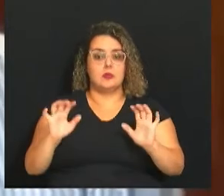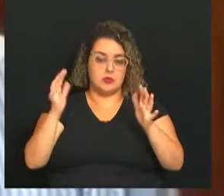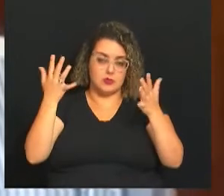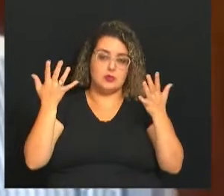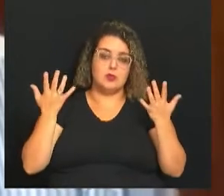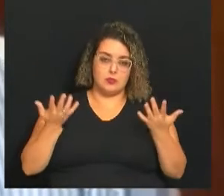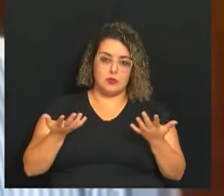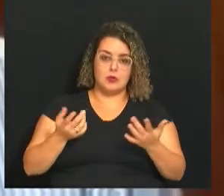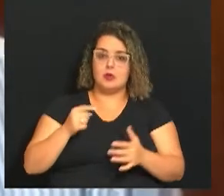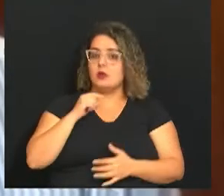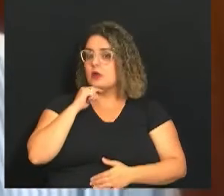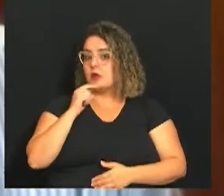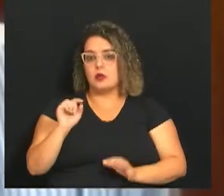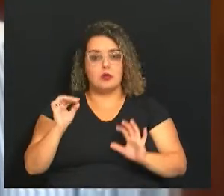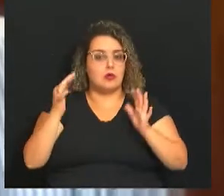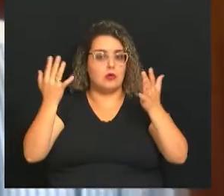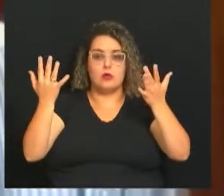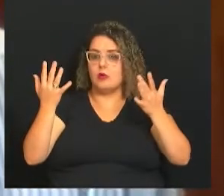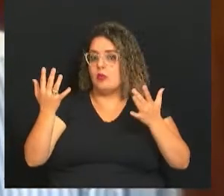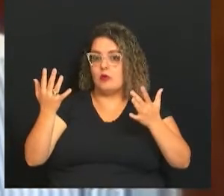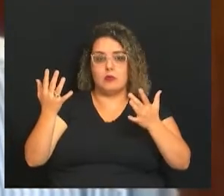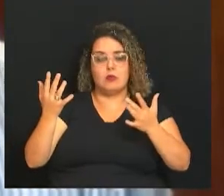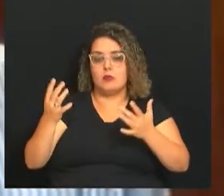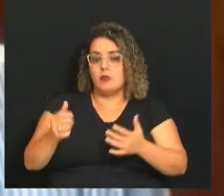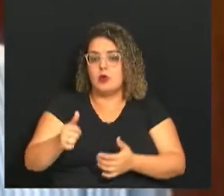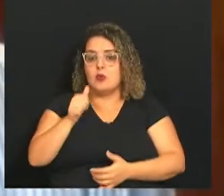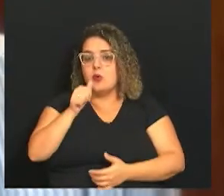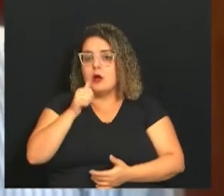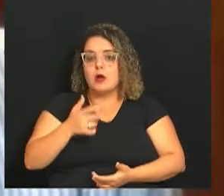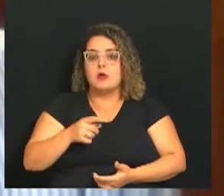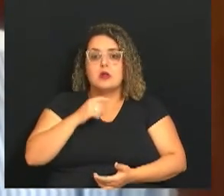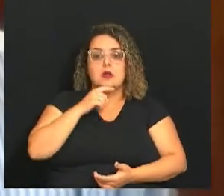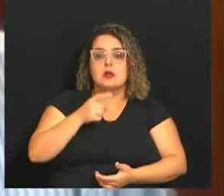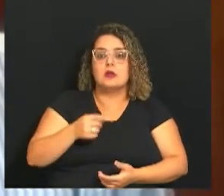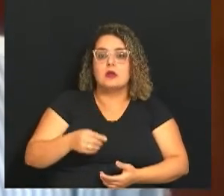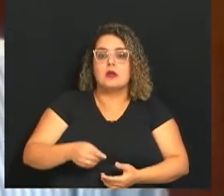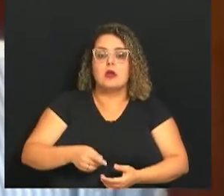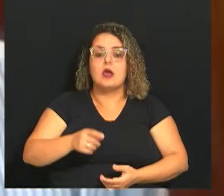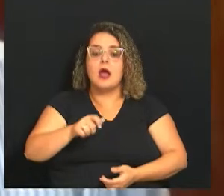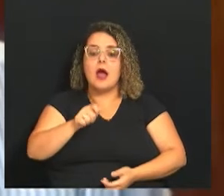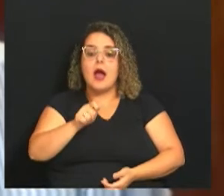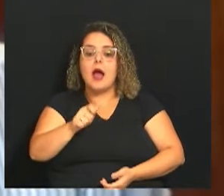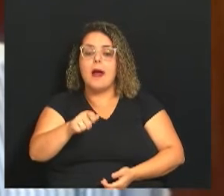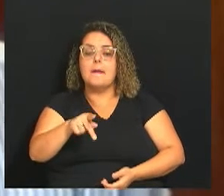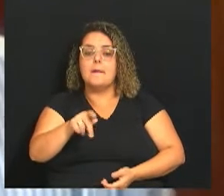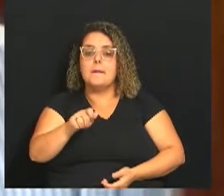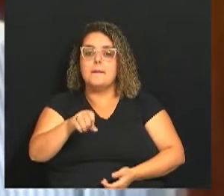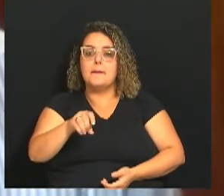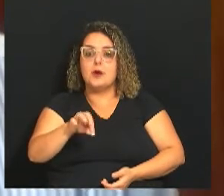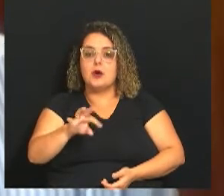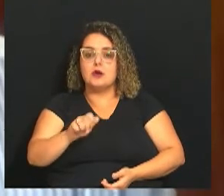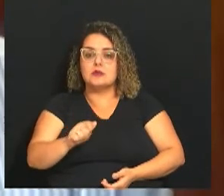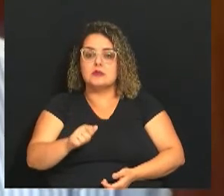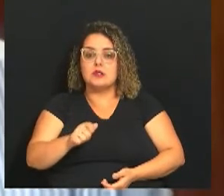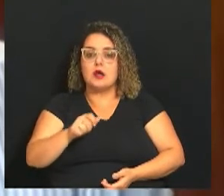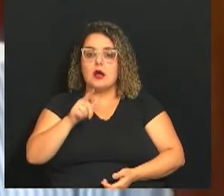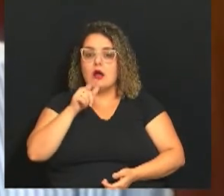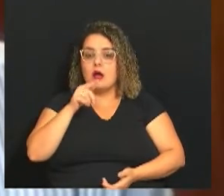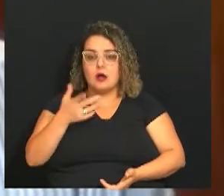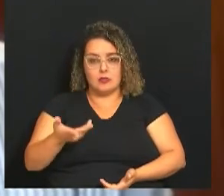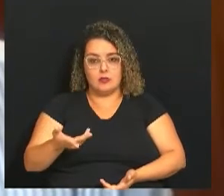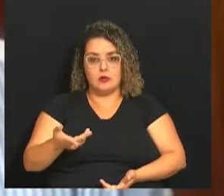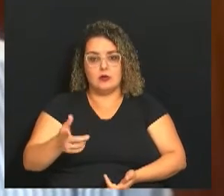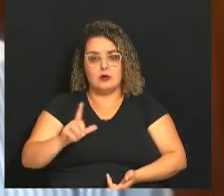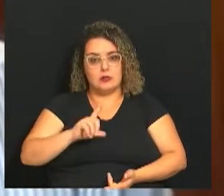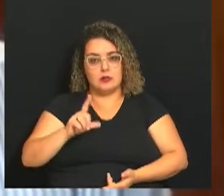Ninguém comemora com água, ninguém aposta água, todo mundo foca na bebida alcoólica, que tem um significado,